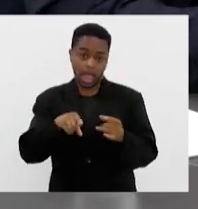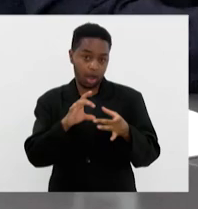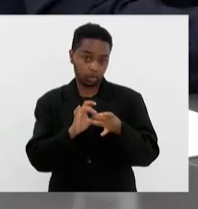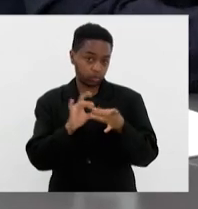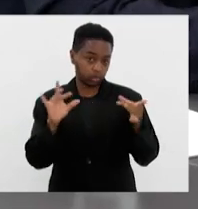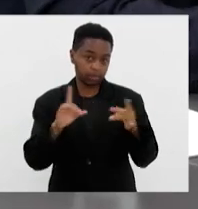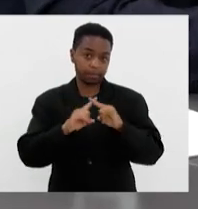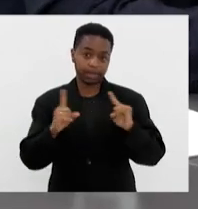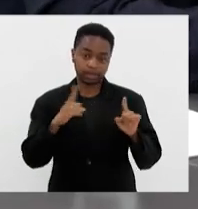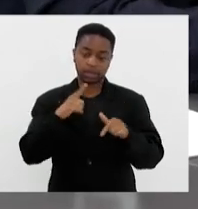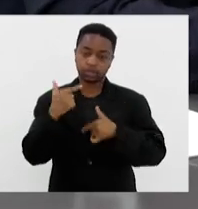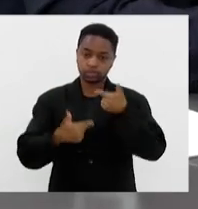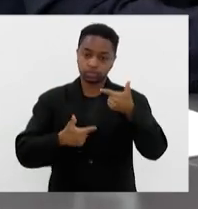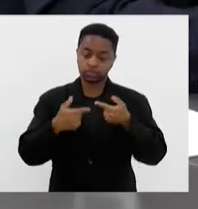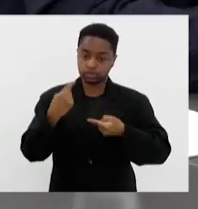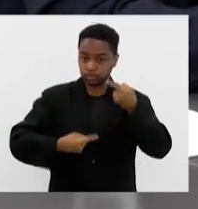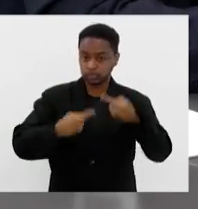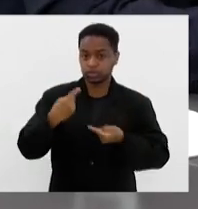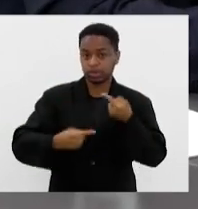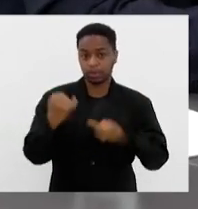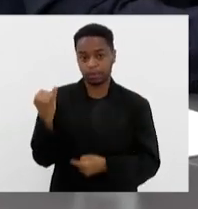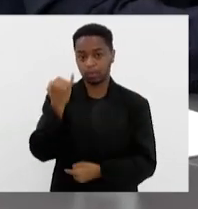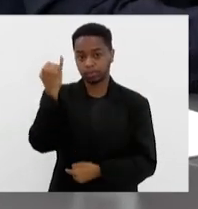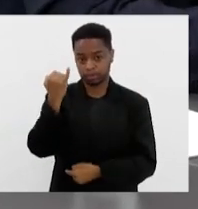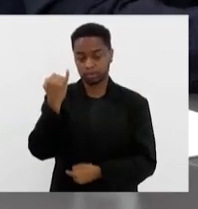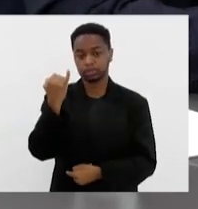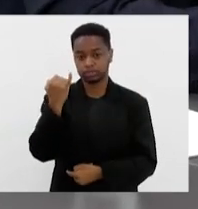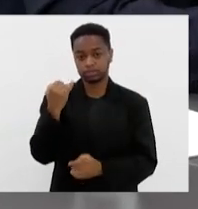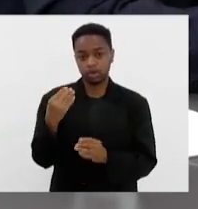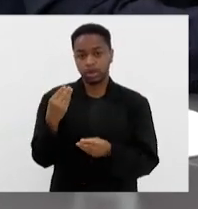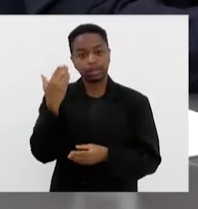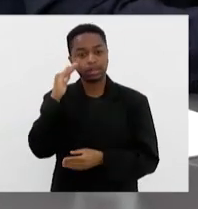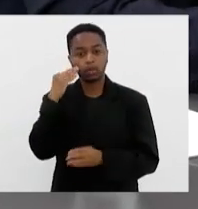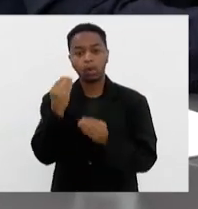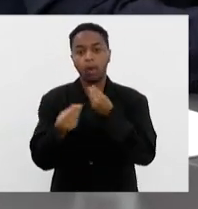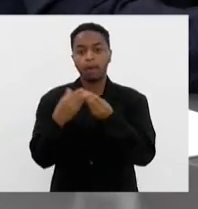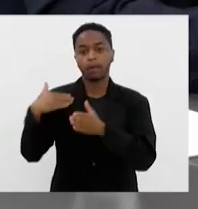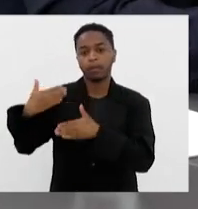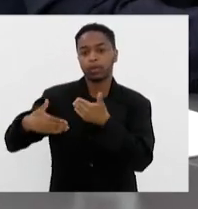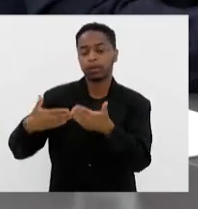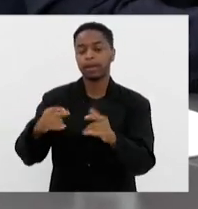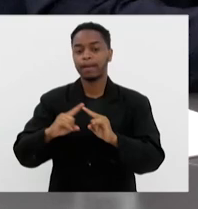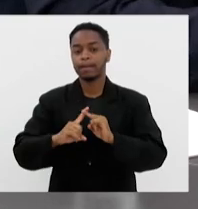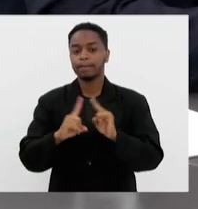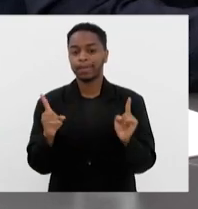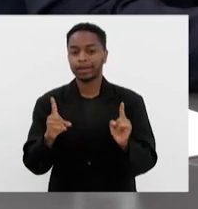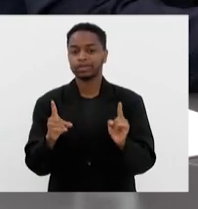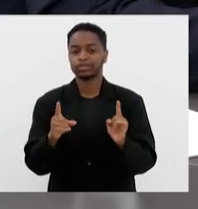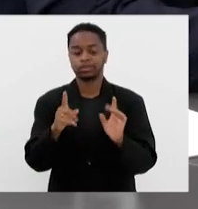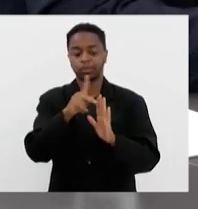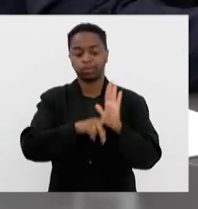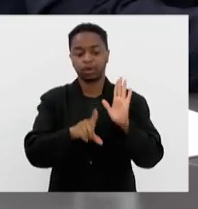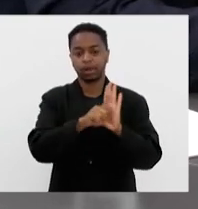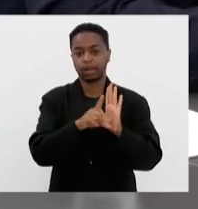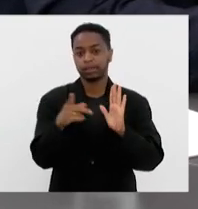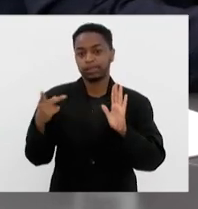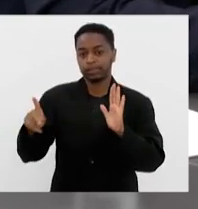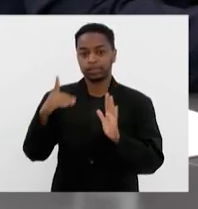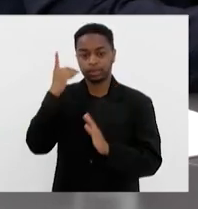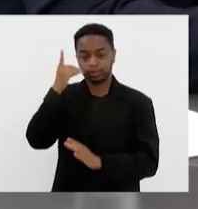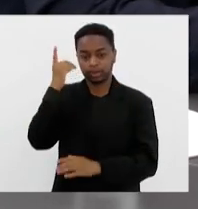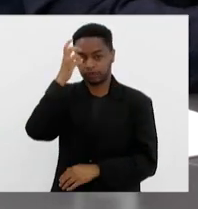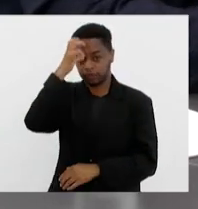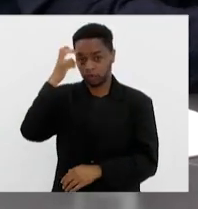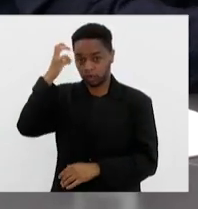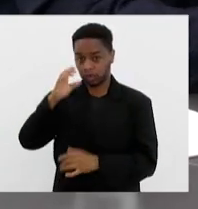uma discussão doutrinária importante, processual importante para a gente aqui, mas o projeto apresentado pela deputada Verônica, do